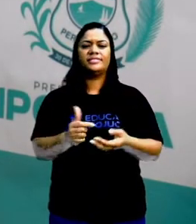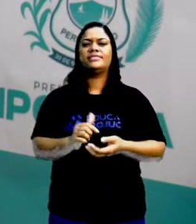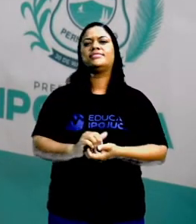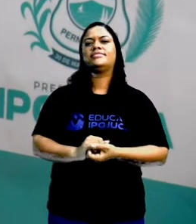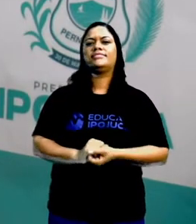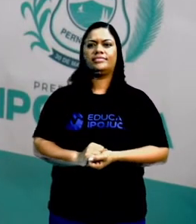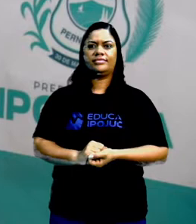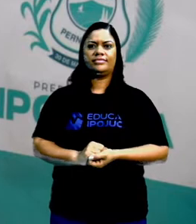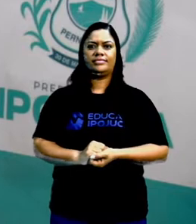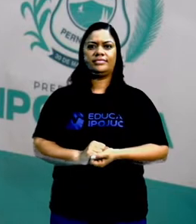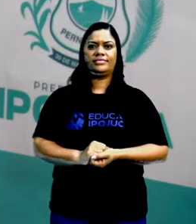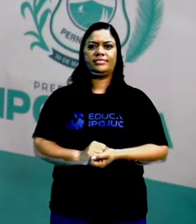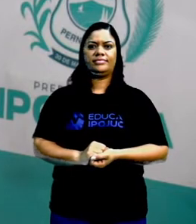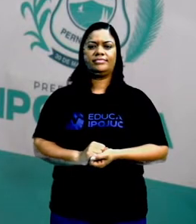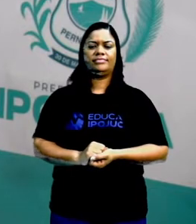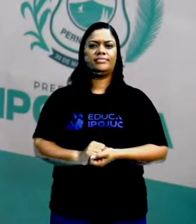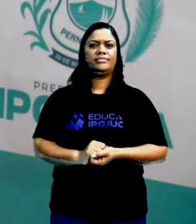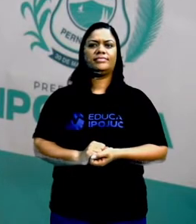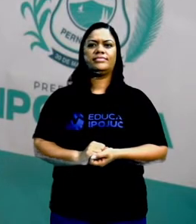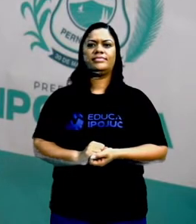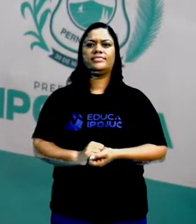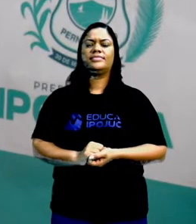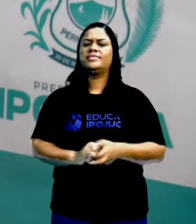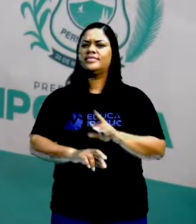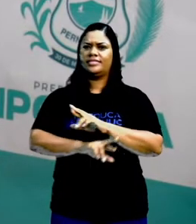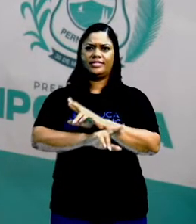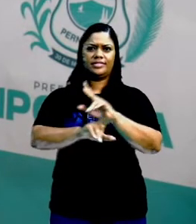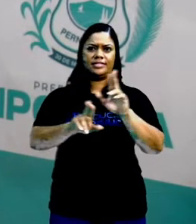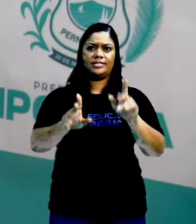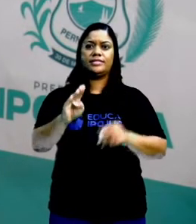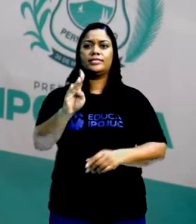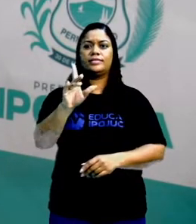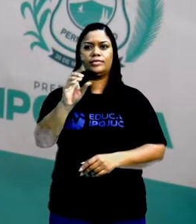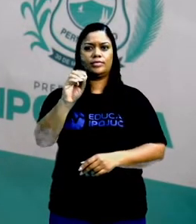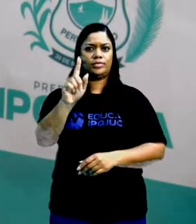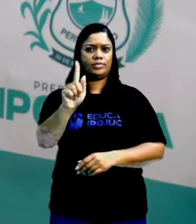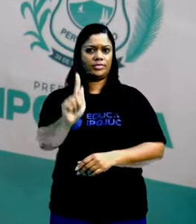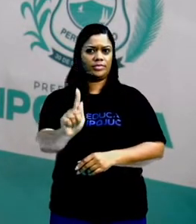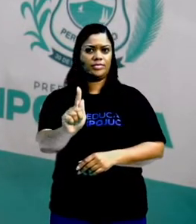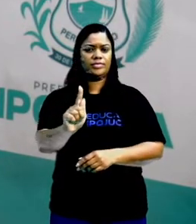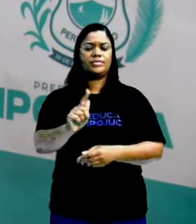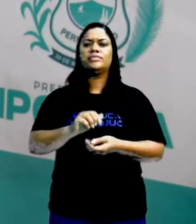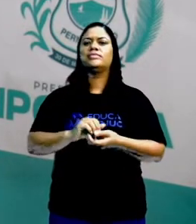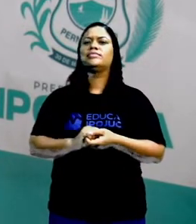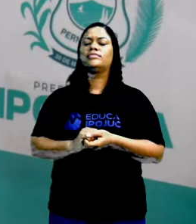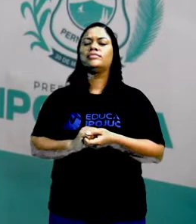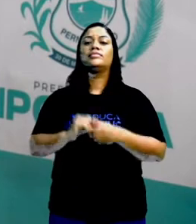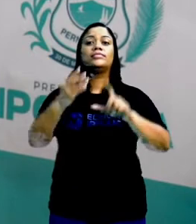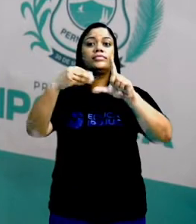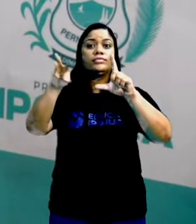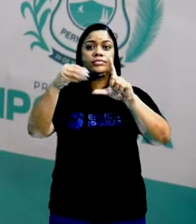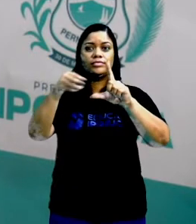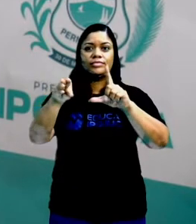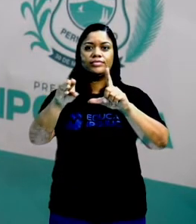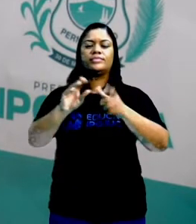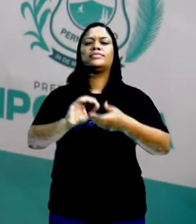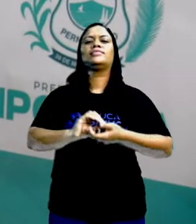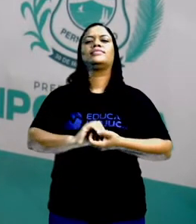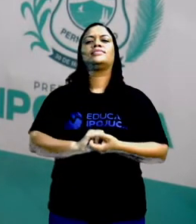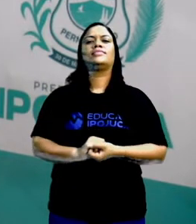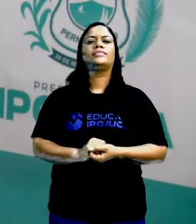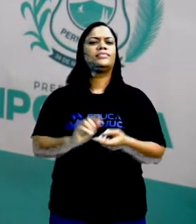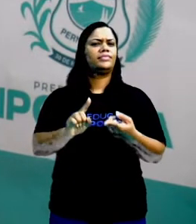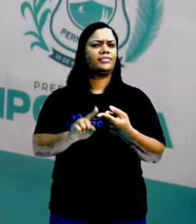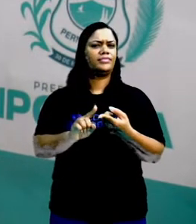certo, gente? E também em blogs, né, que publicam artigos, né? Temos também aí artigos que